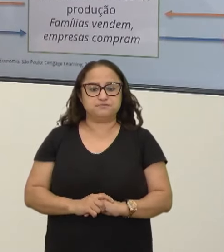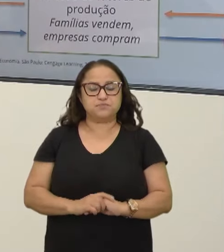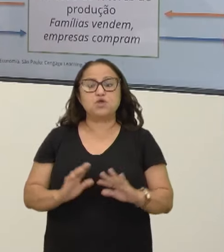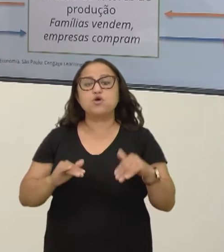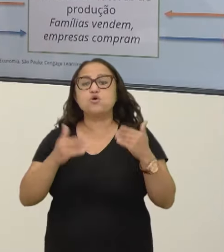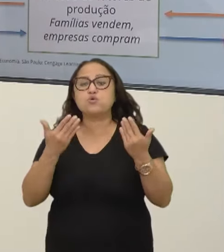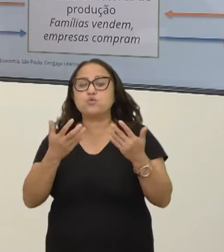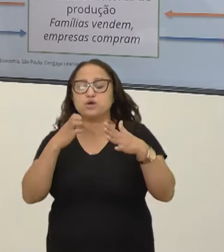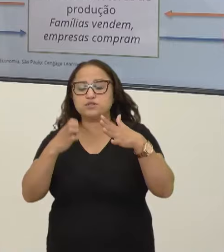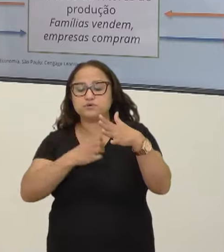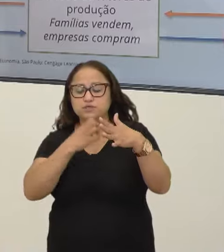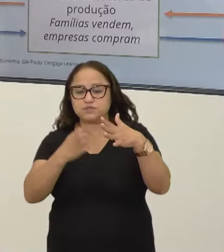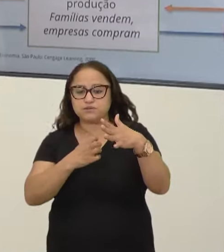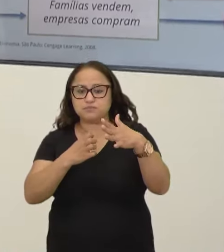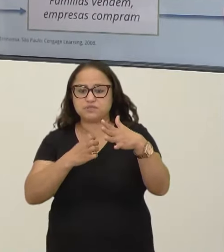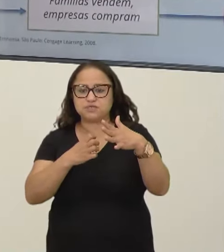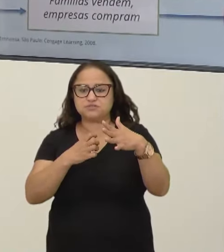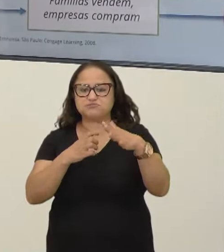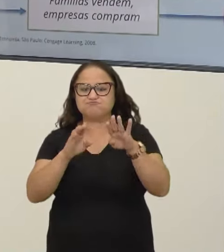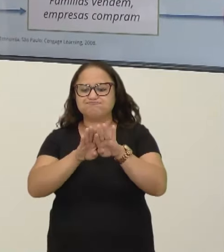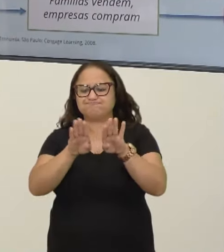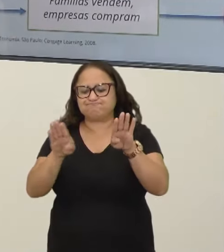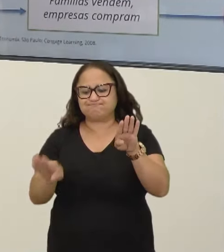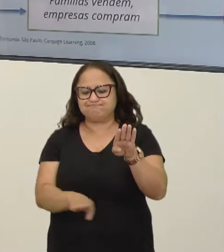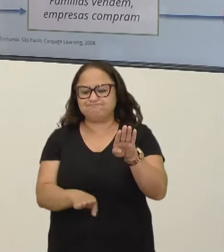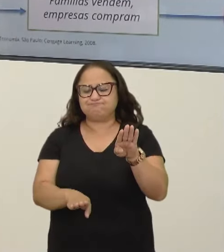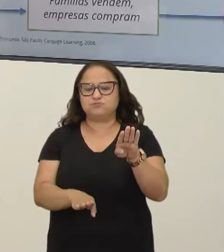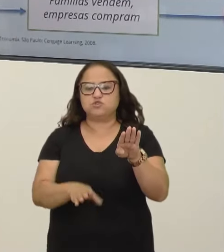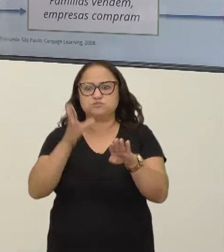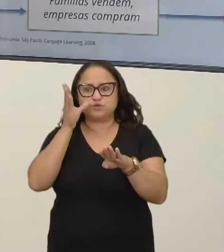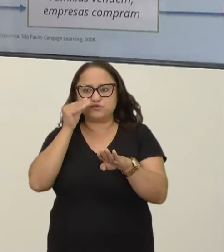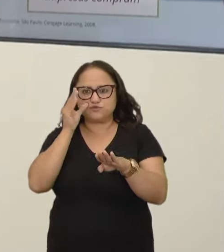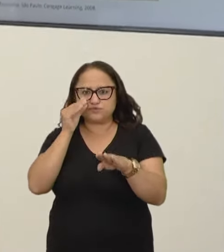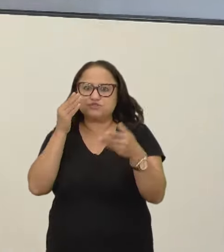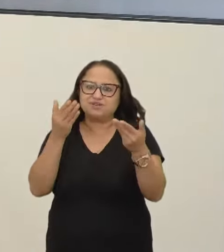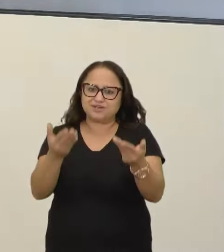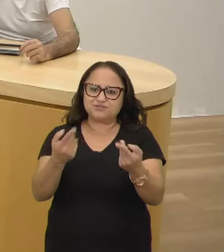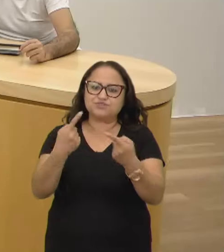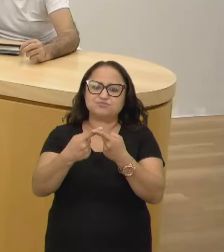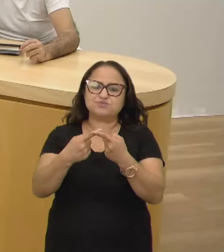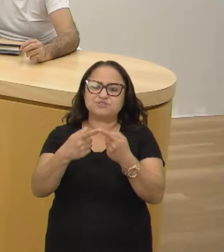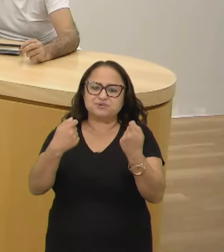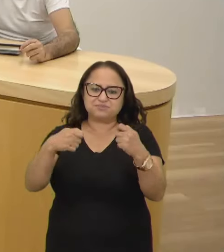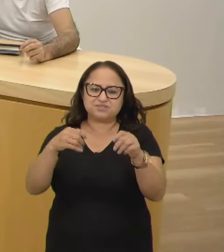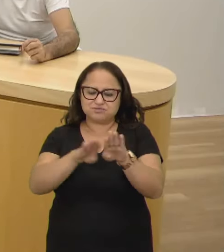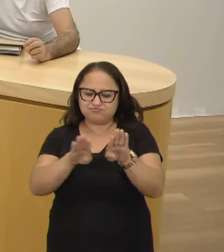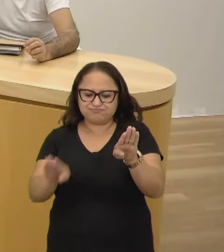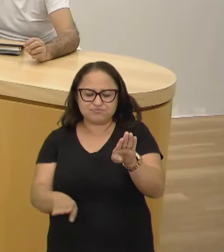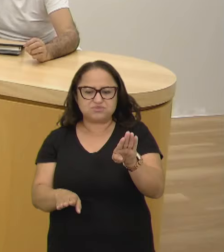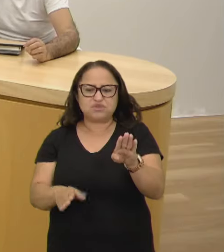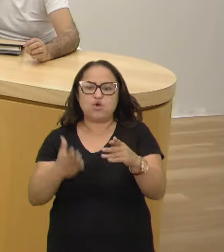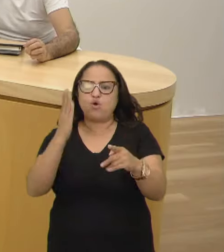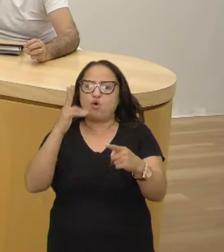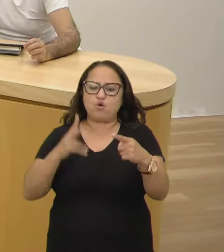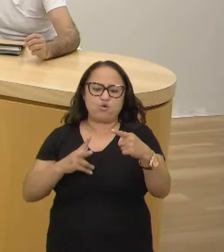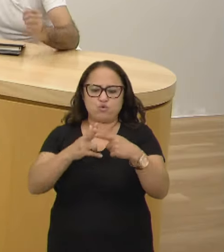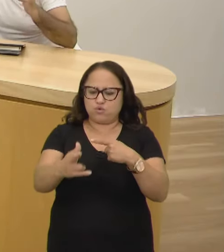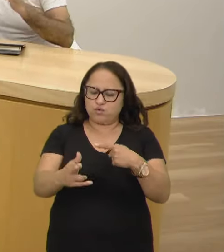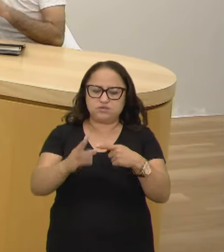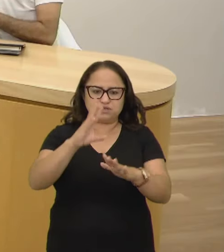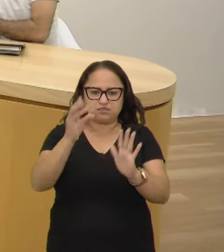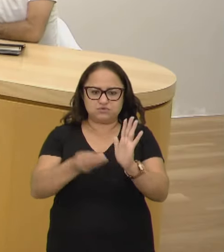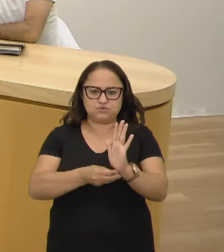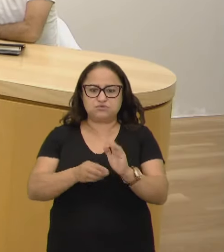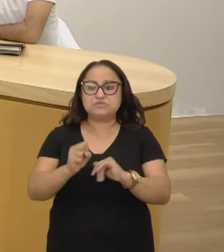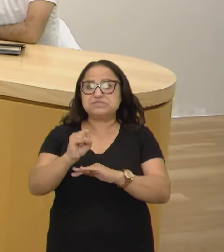Quando uma empresa fala assim, eu vou baixar o salário de todos os meus funcionários, porque tipo, tem que baixar o salário, vamos cortar tudo. Se todas as empresas fazem